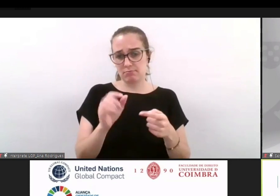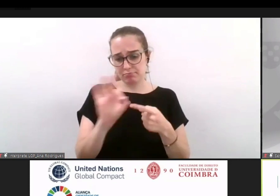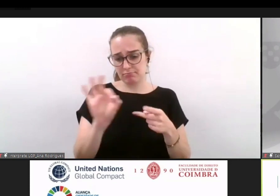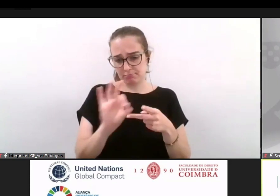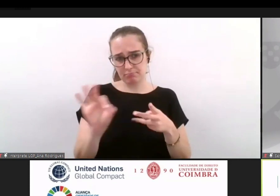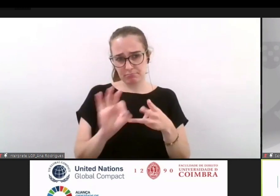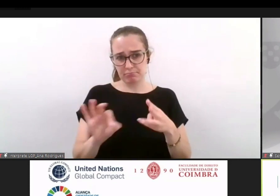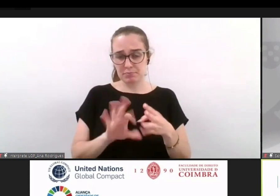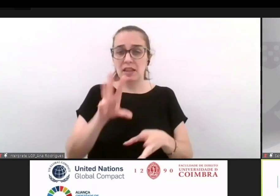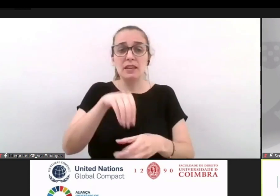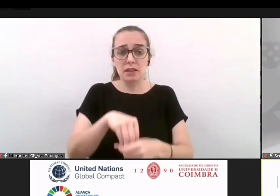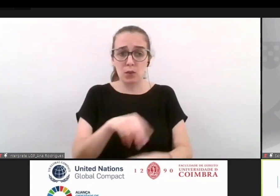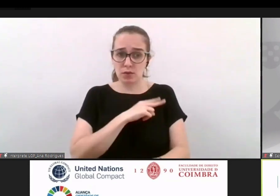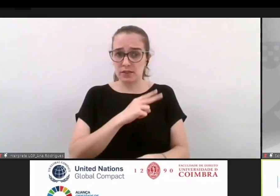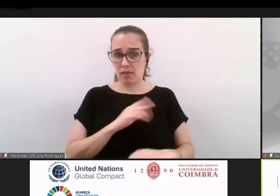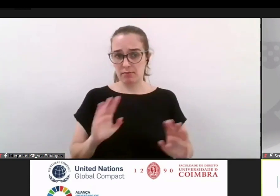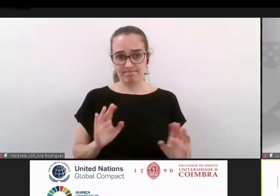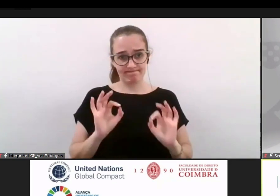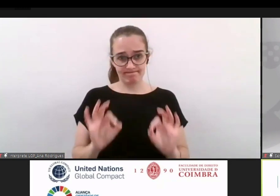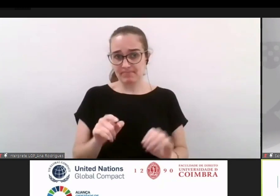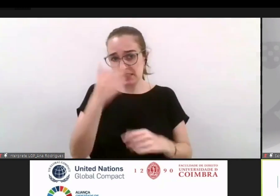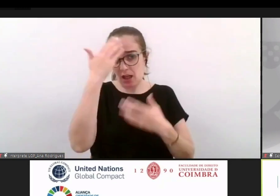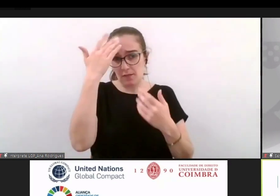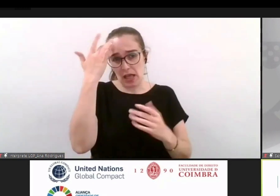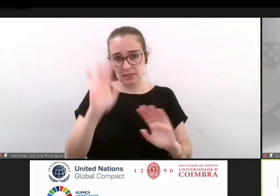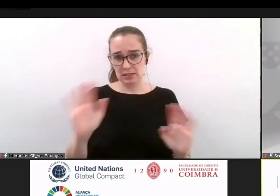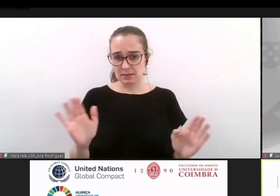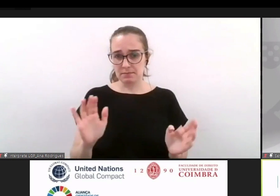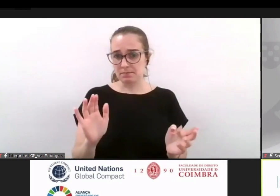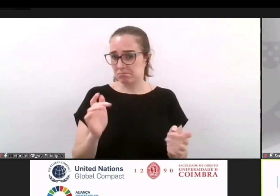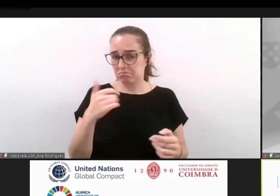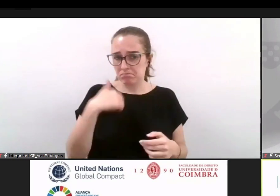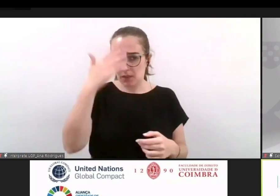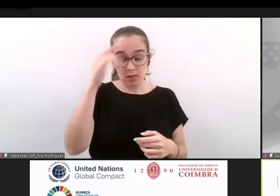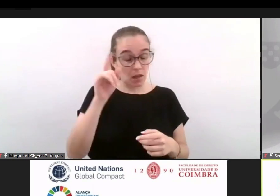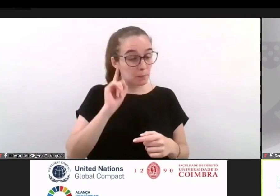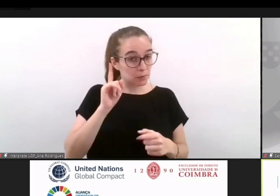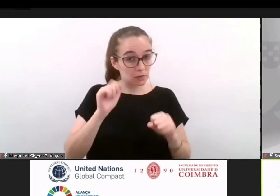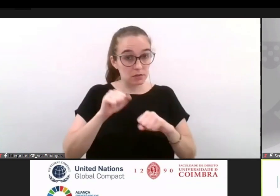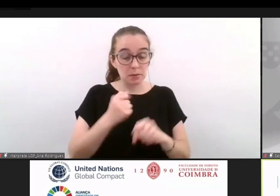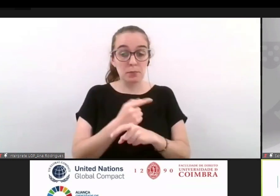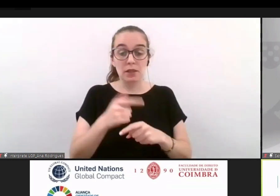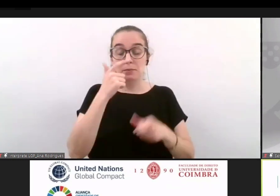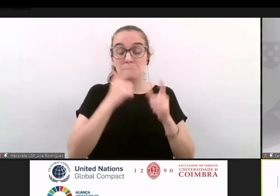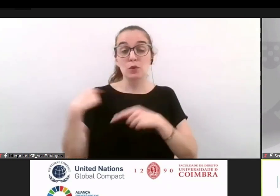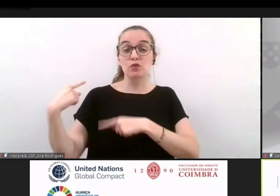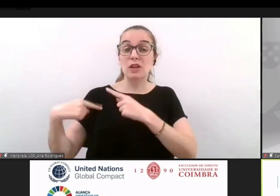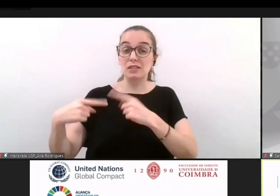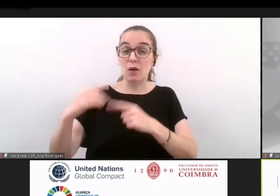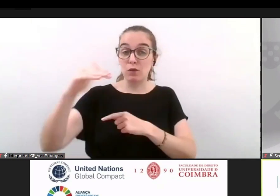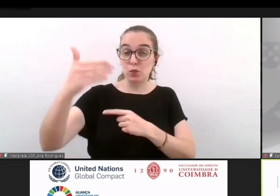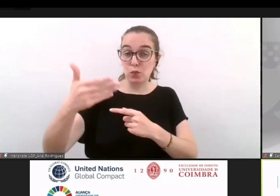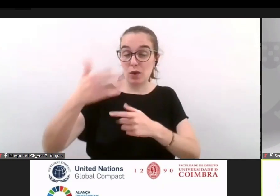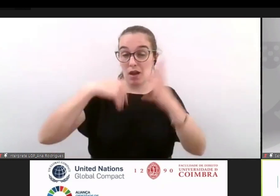ensino universitário. E consideramos que isto é absolutamente importante na capacitação não só das gerações futuras, mas das